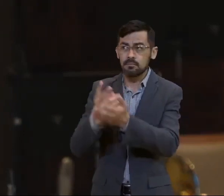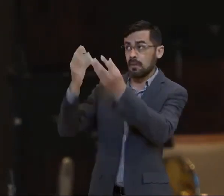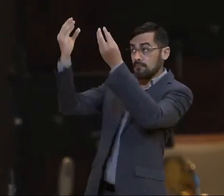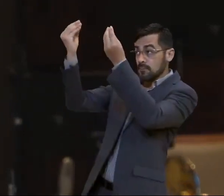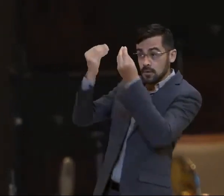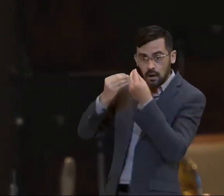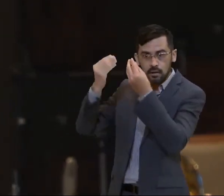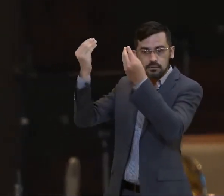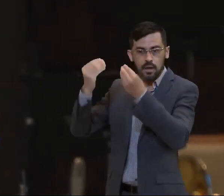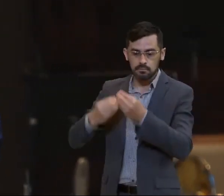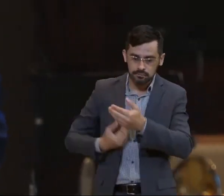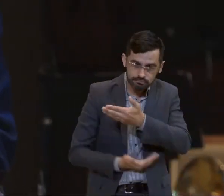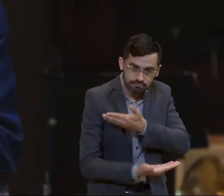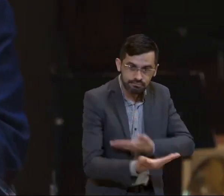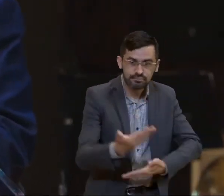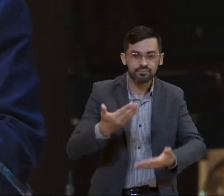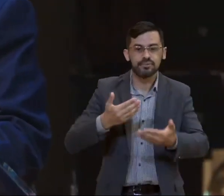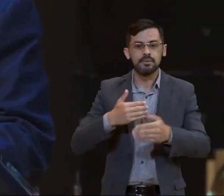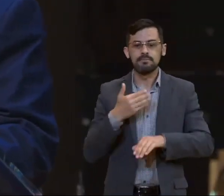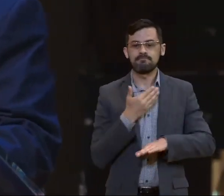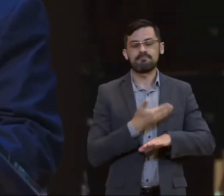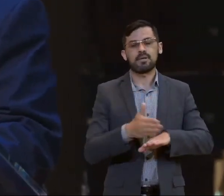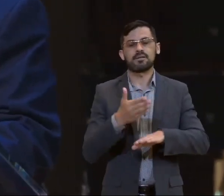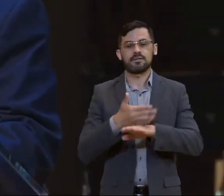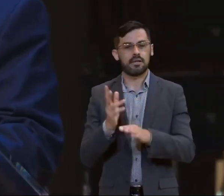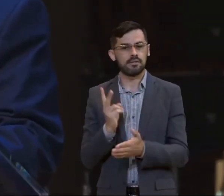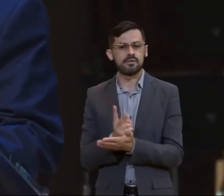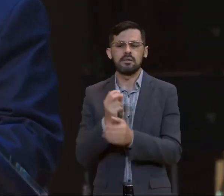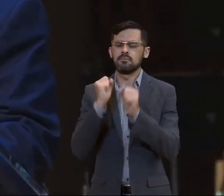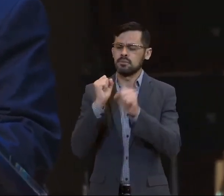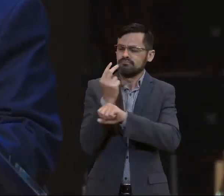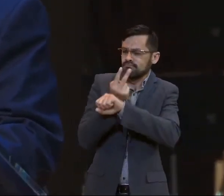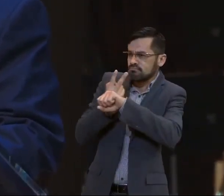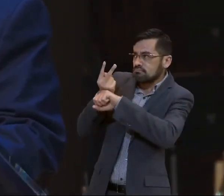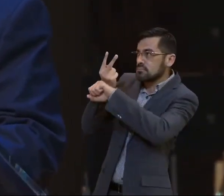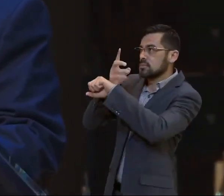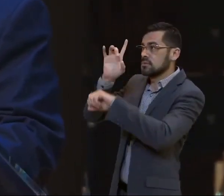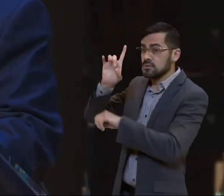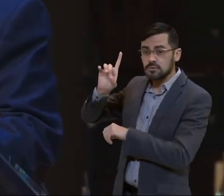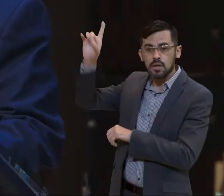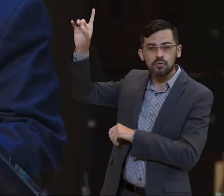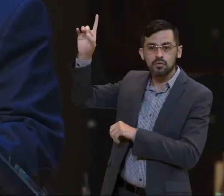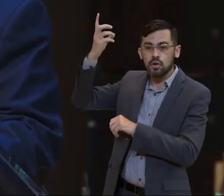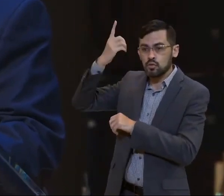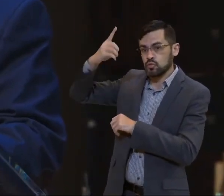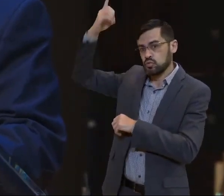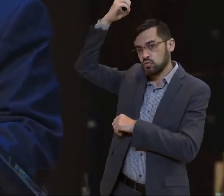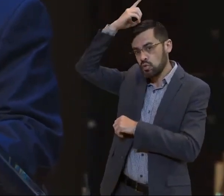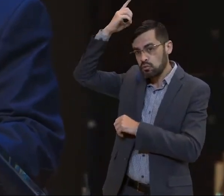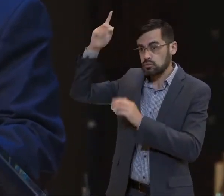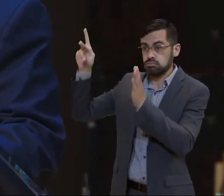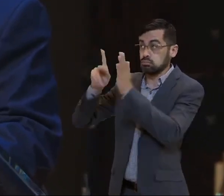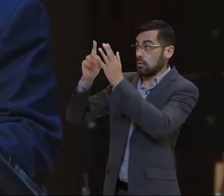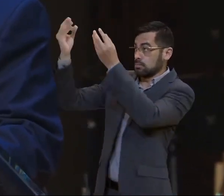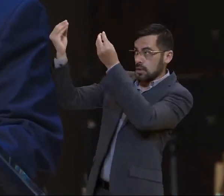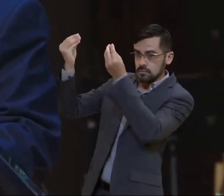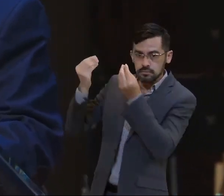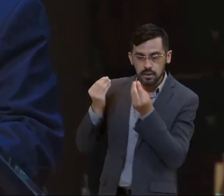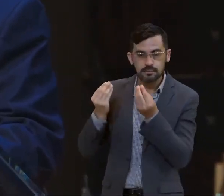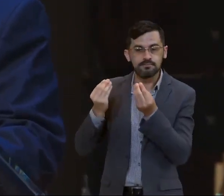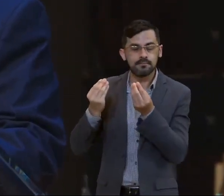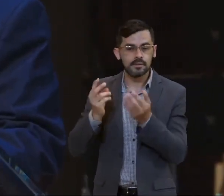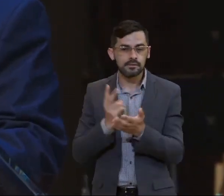derramar sobre a nossa vida. E a gente pode buscar de Deus os dons espirituais na nossa